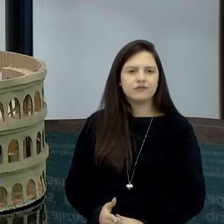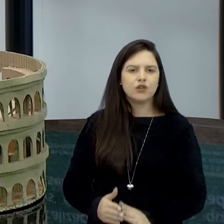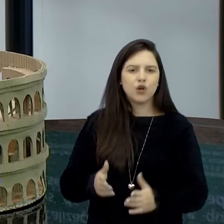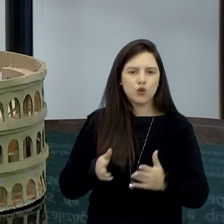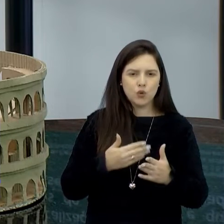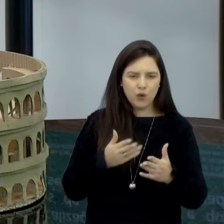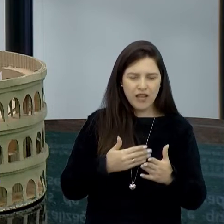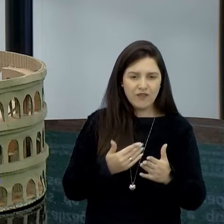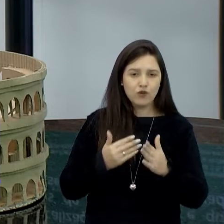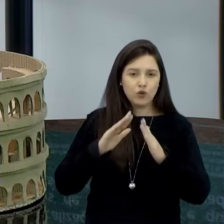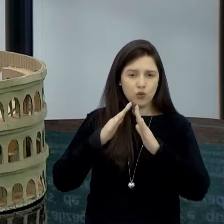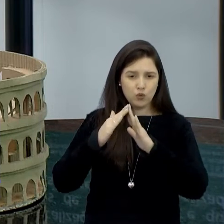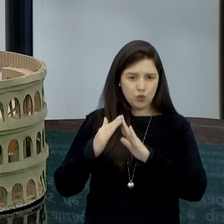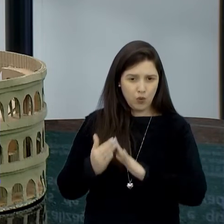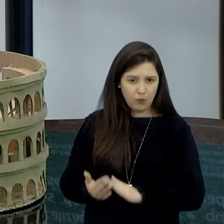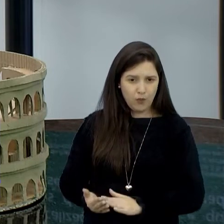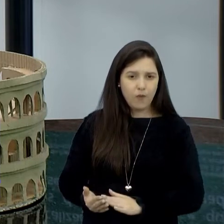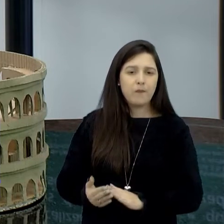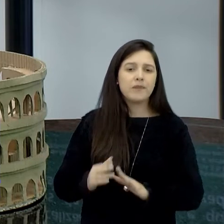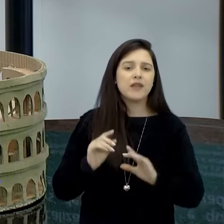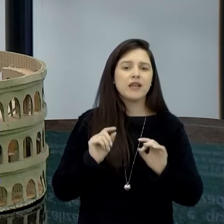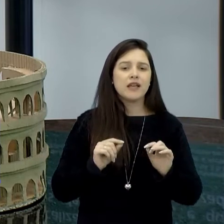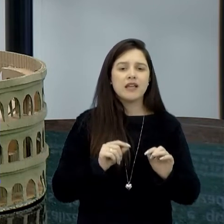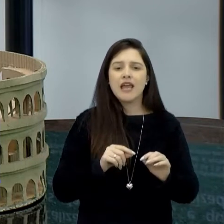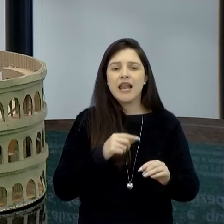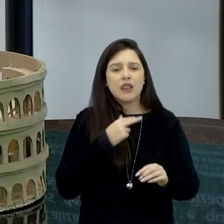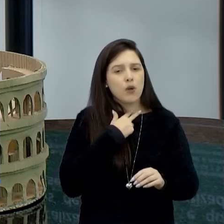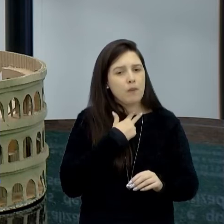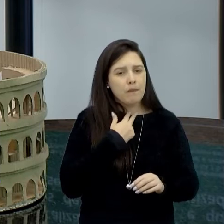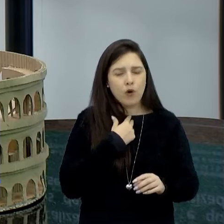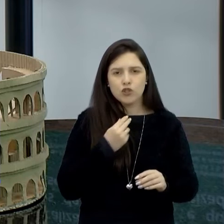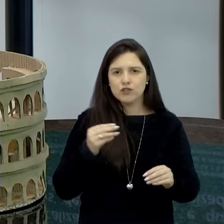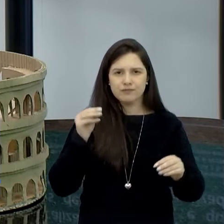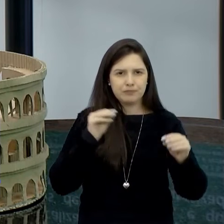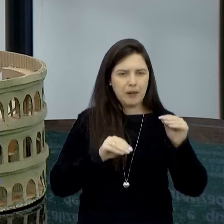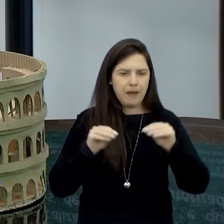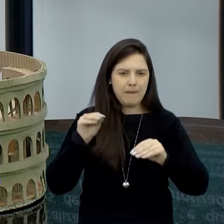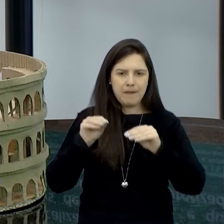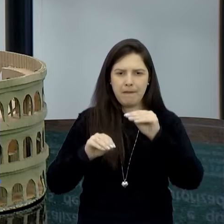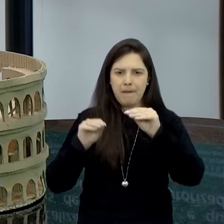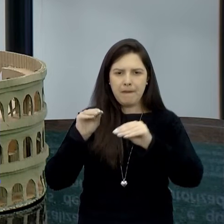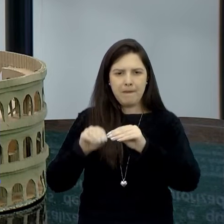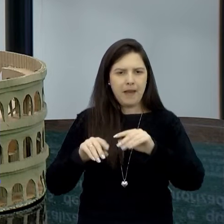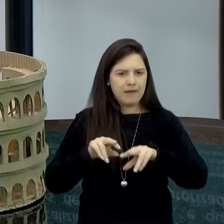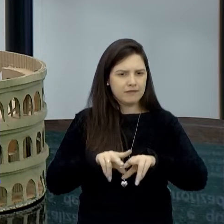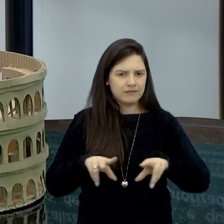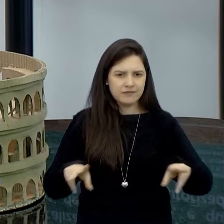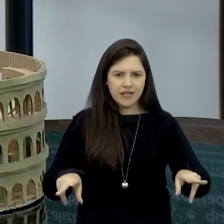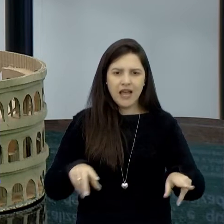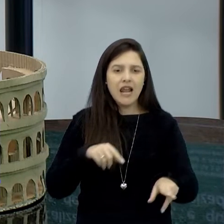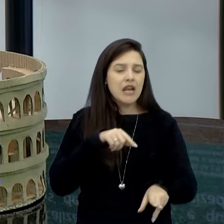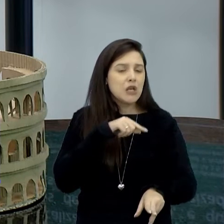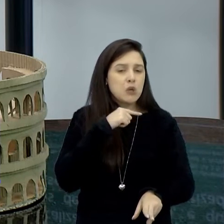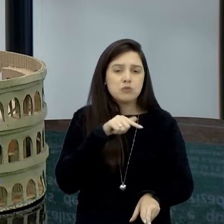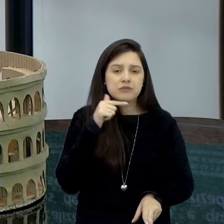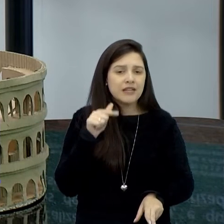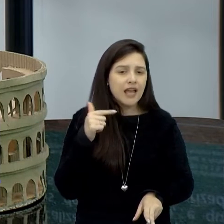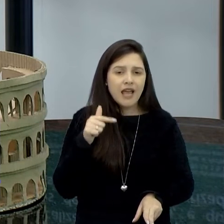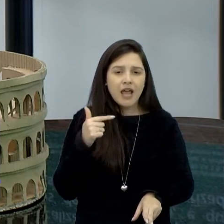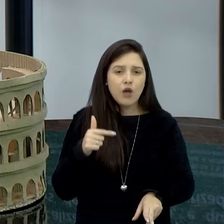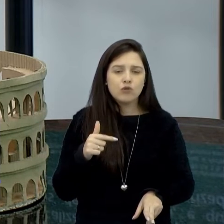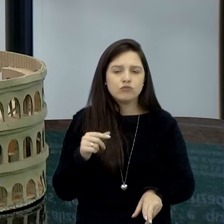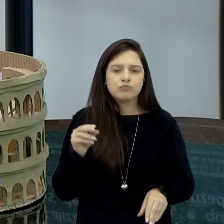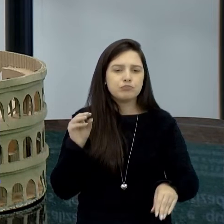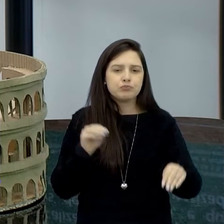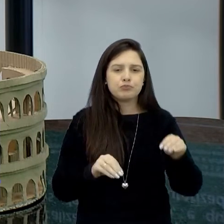do tombo, que é um livro do tombo, ele não pode ser alterado. Então, assim, não pode haver ali nenhuma